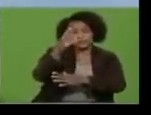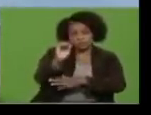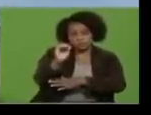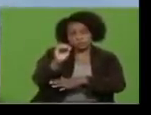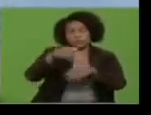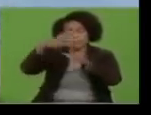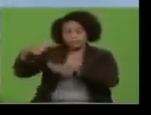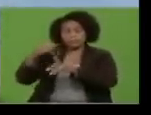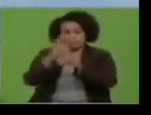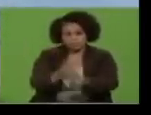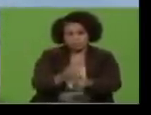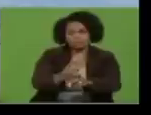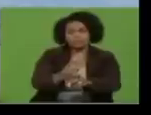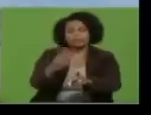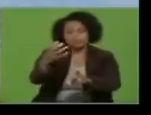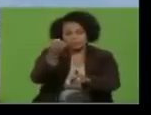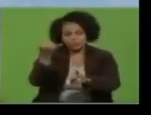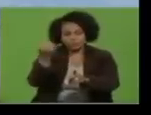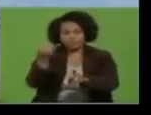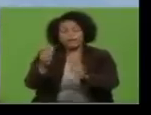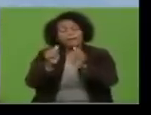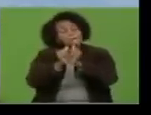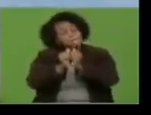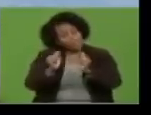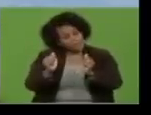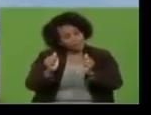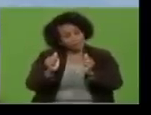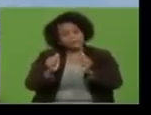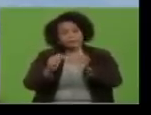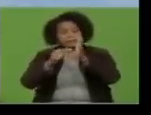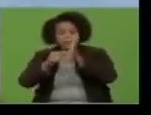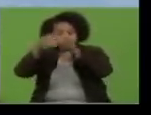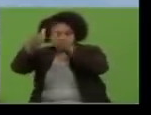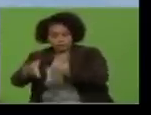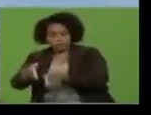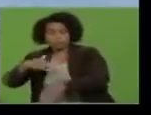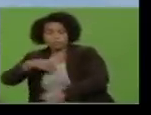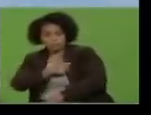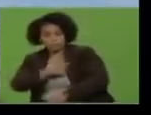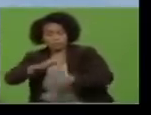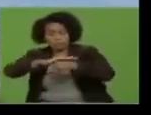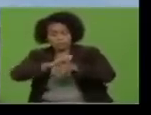Covid-19 tenha sido a causa da morte, em que o número permanecerá de 10.